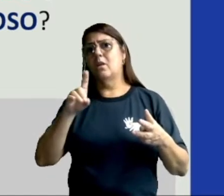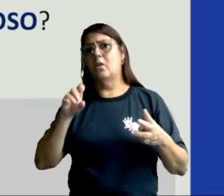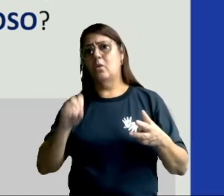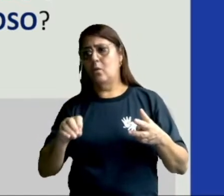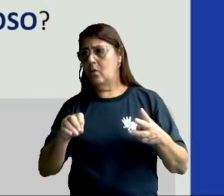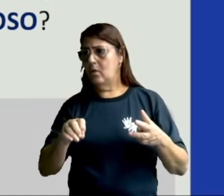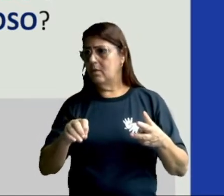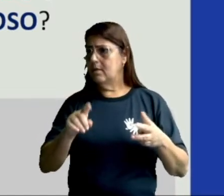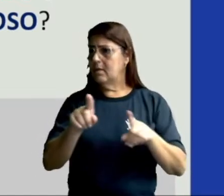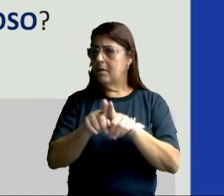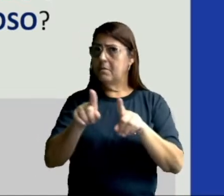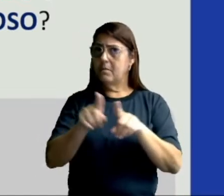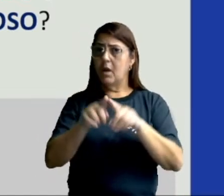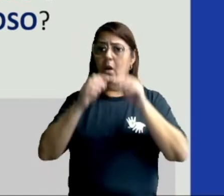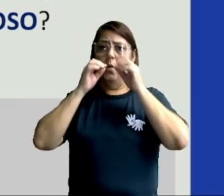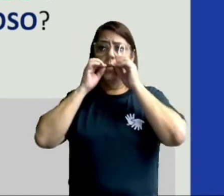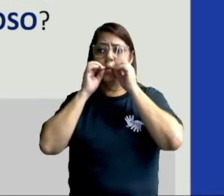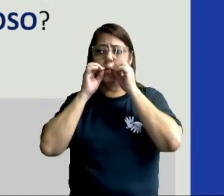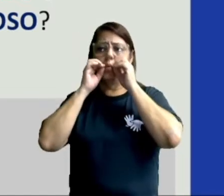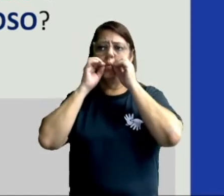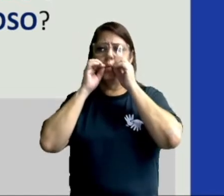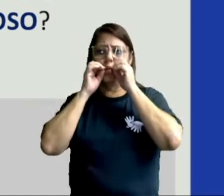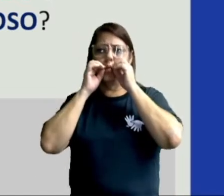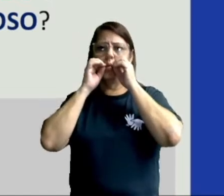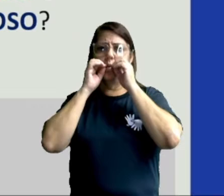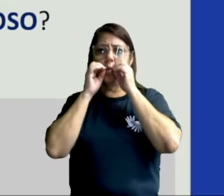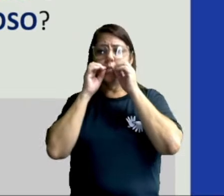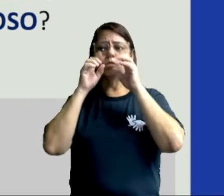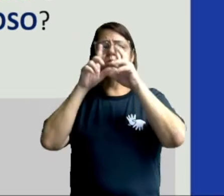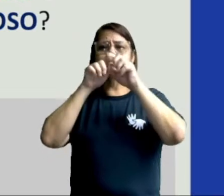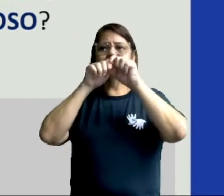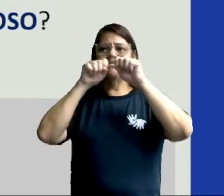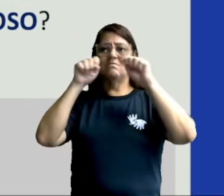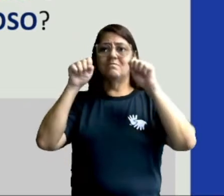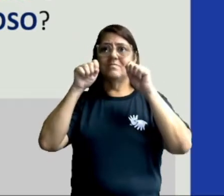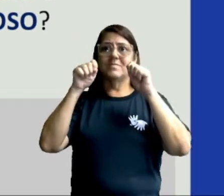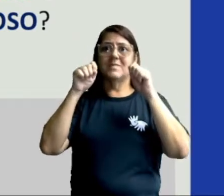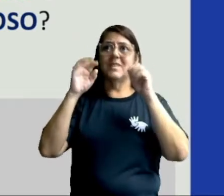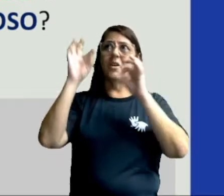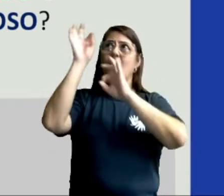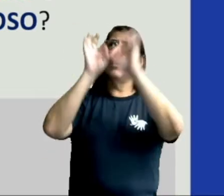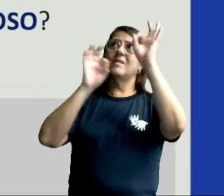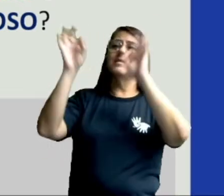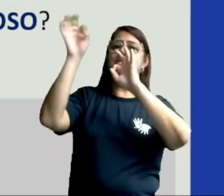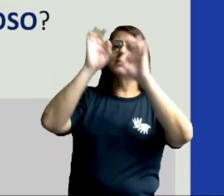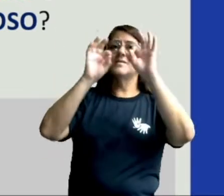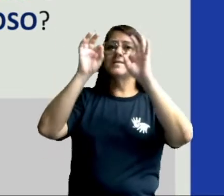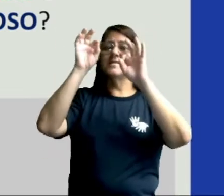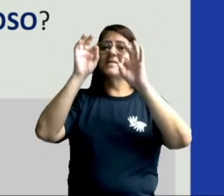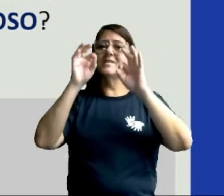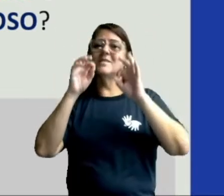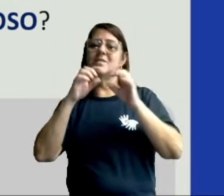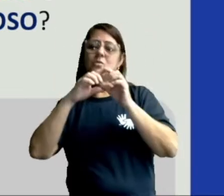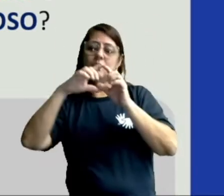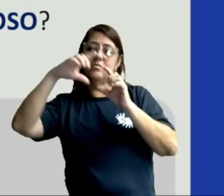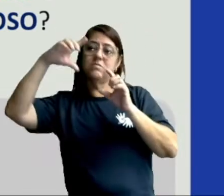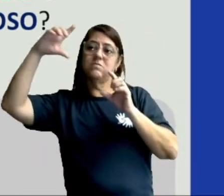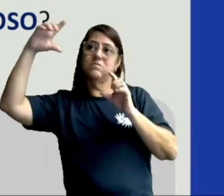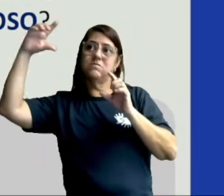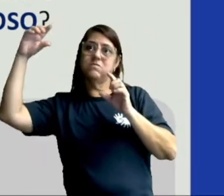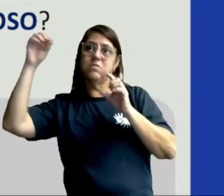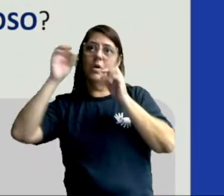observar aqui o gás que está preenchendo esses balões aí dessa festinha que foi organizada, vai estar no